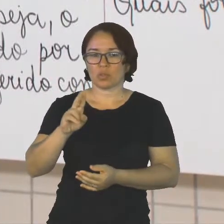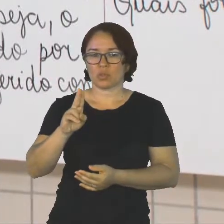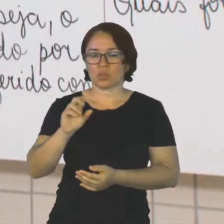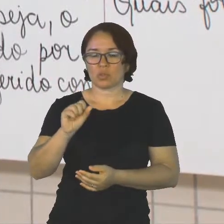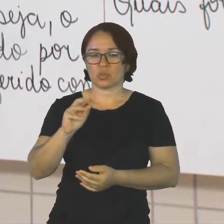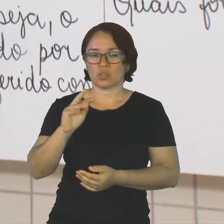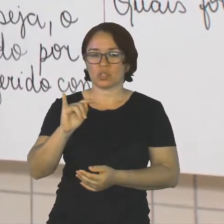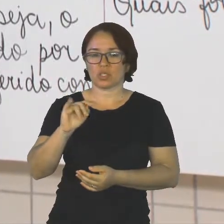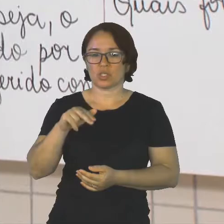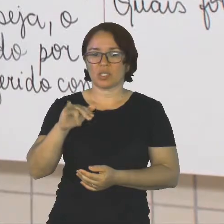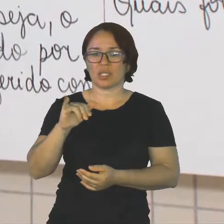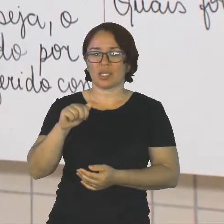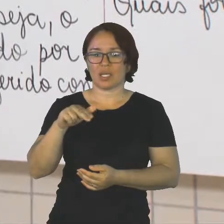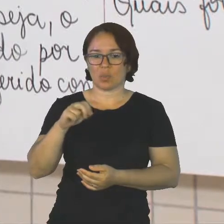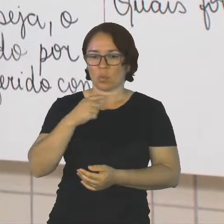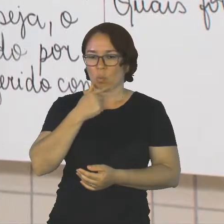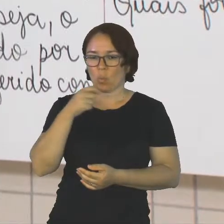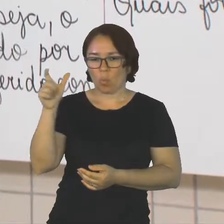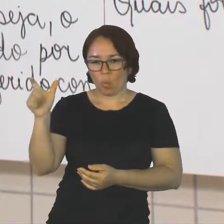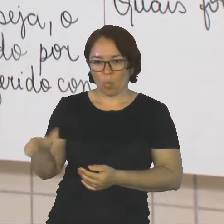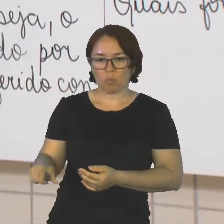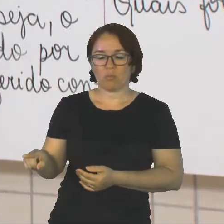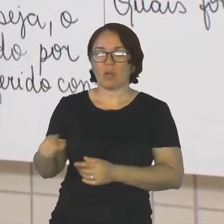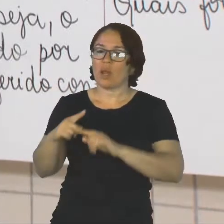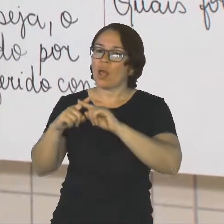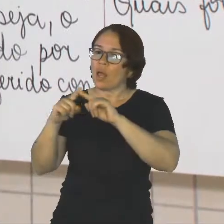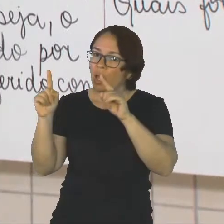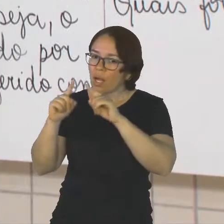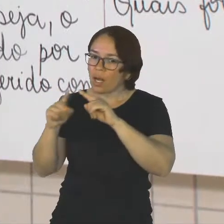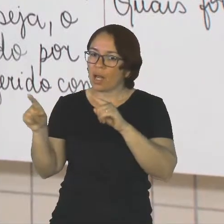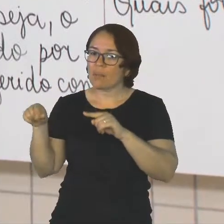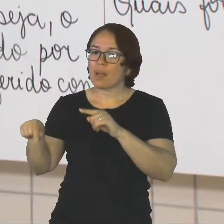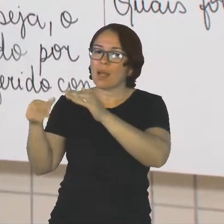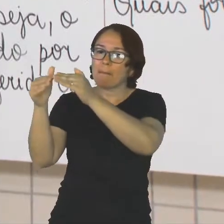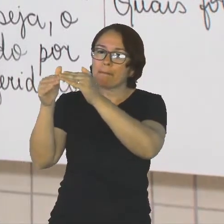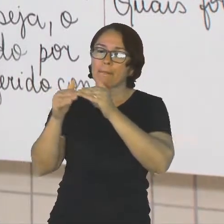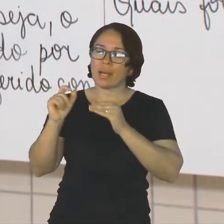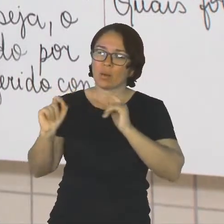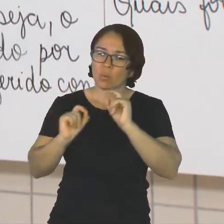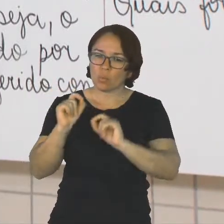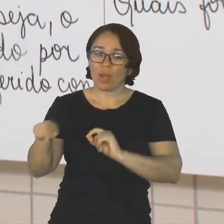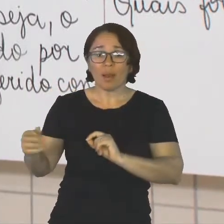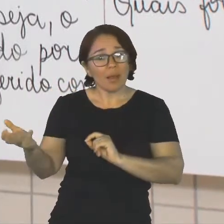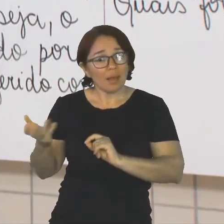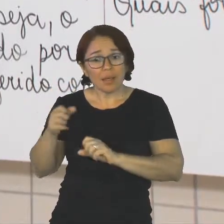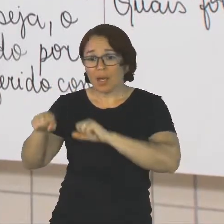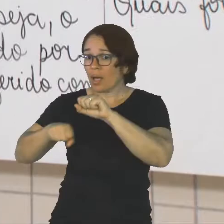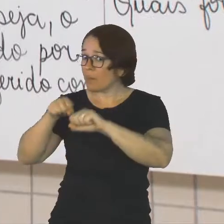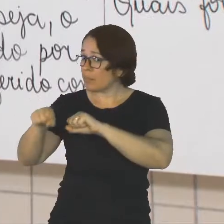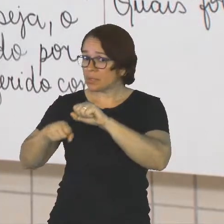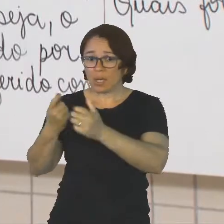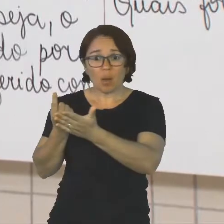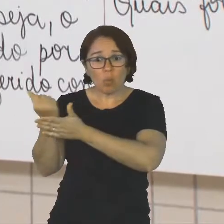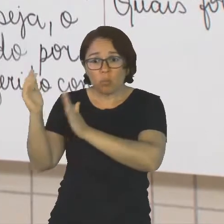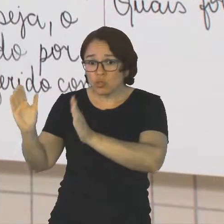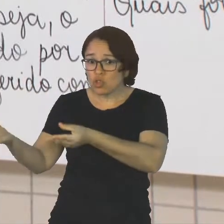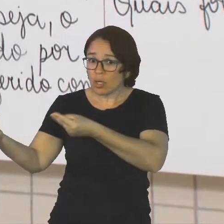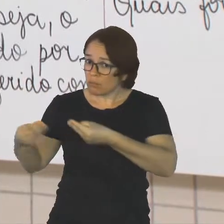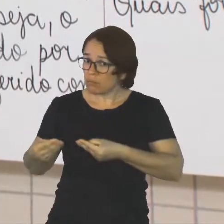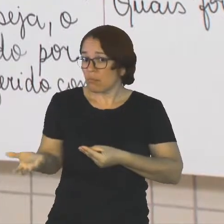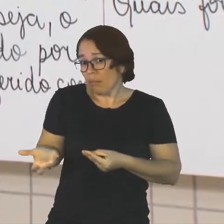uma reivindicação. O que ele reivindica? Ele quer receber a bicicleta que ele comprou,